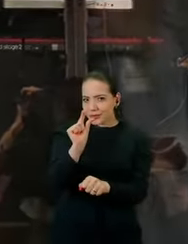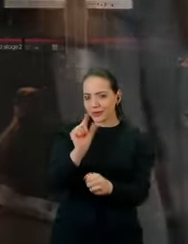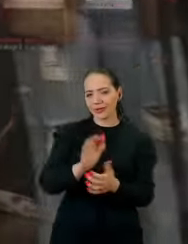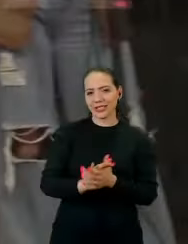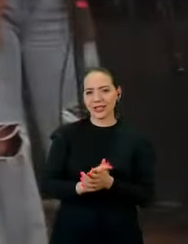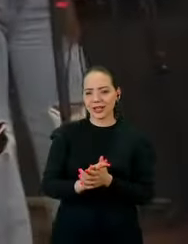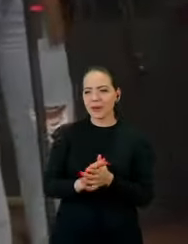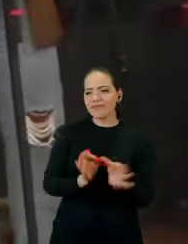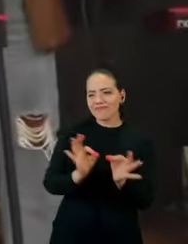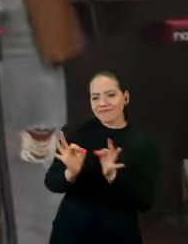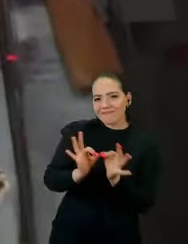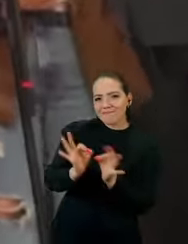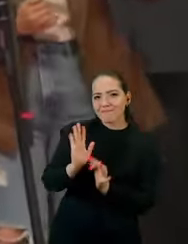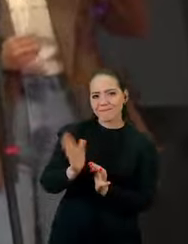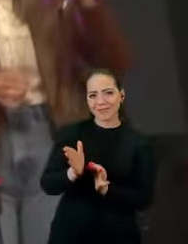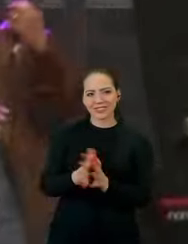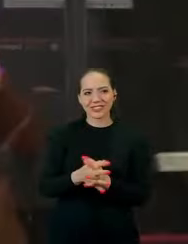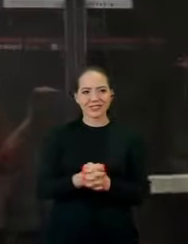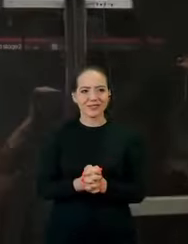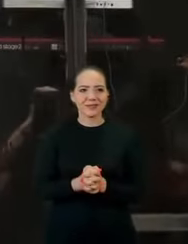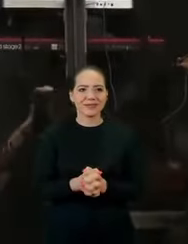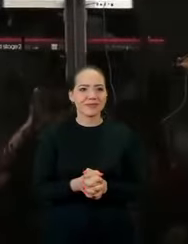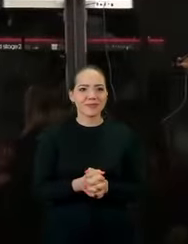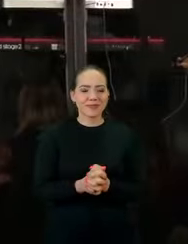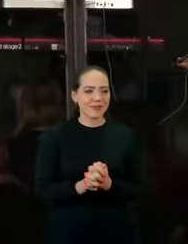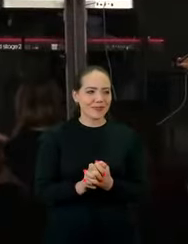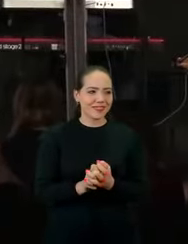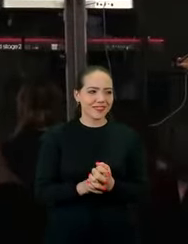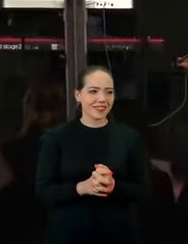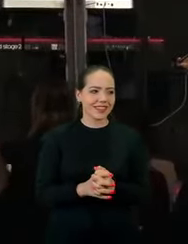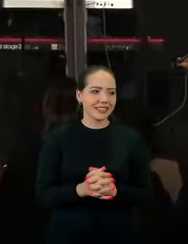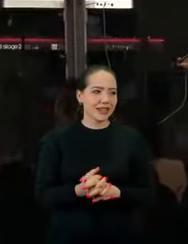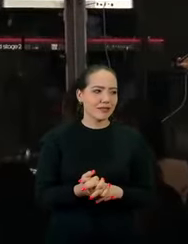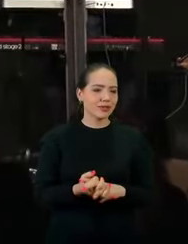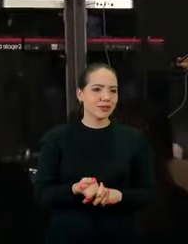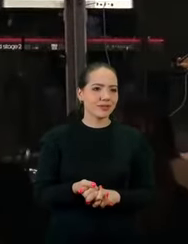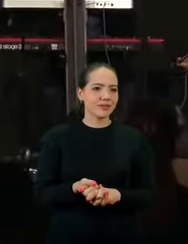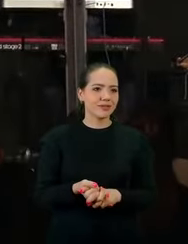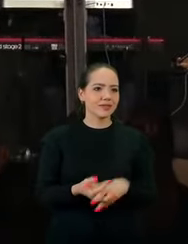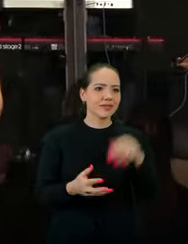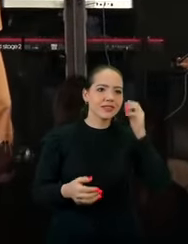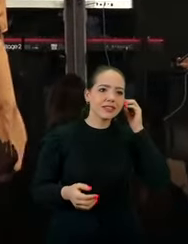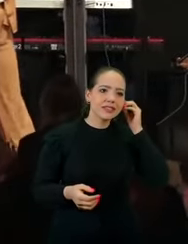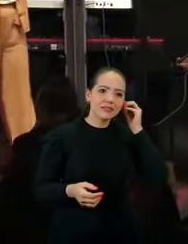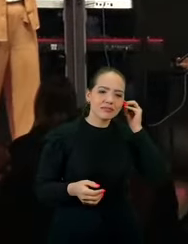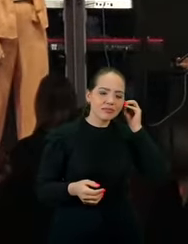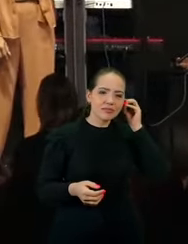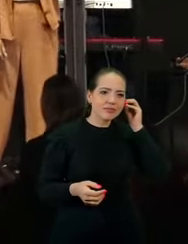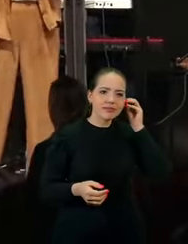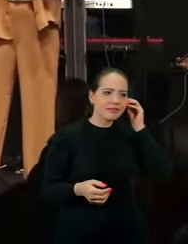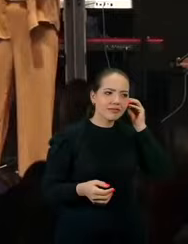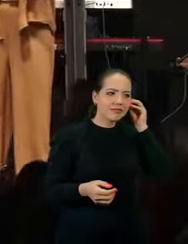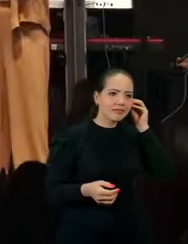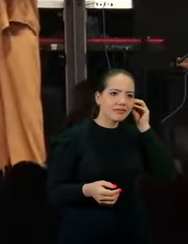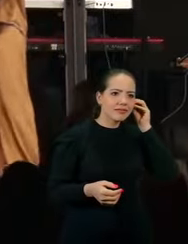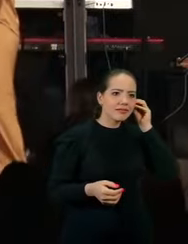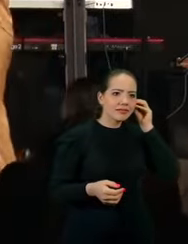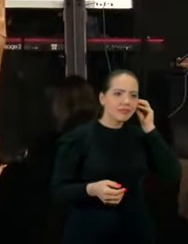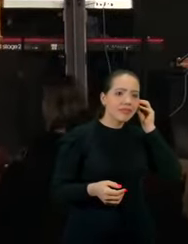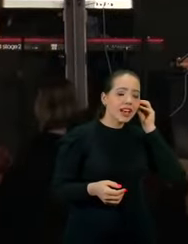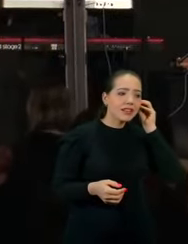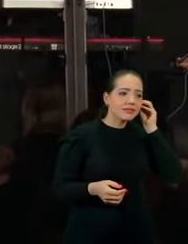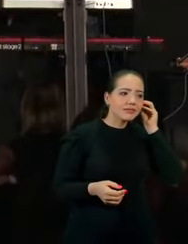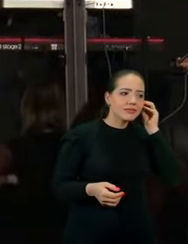lugar. Será que você pode falar com Ele? Será que você pode dizer isso para Ele, Pai? Eu não vim aqui em nome